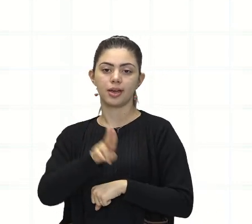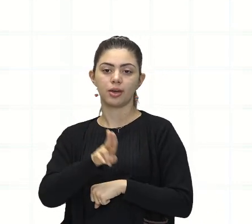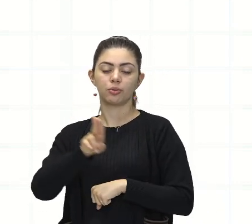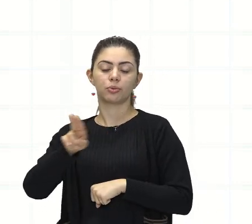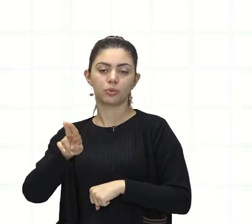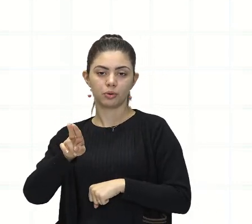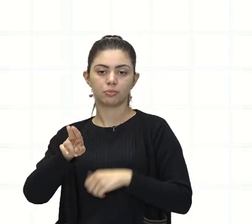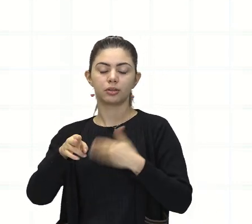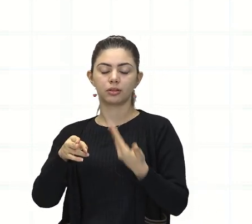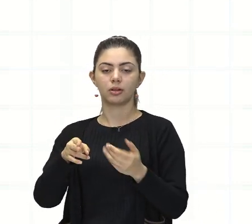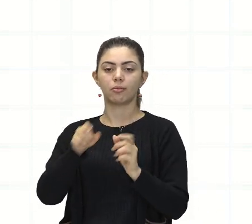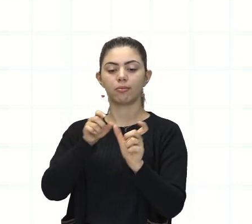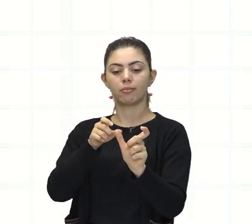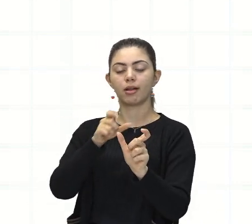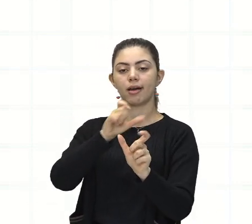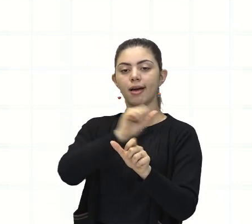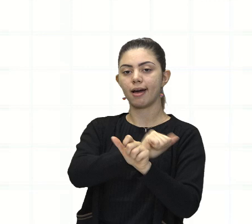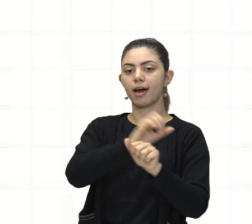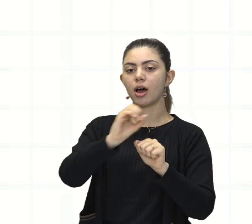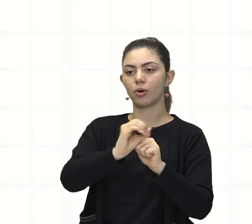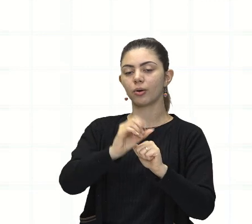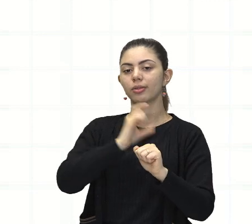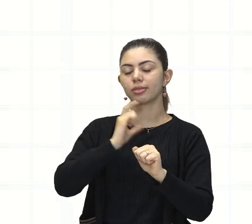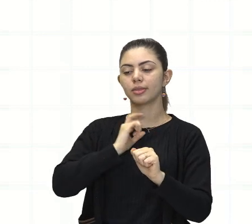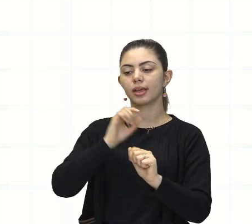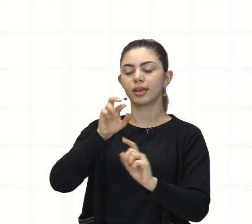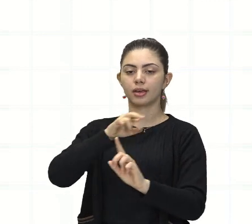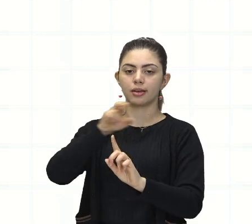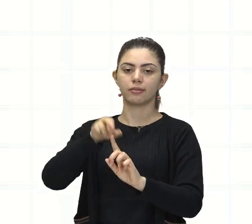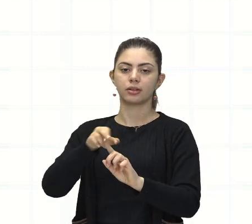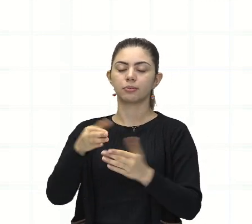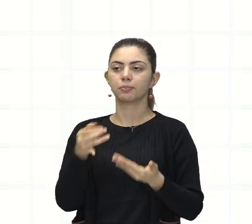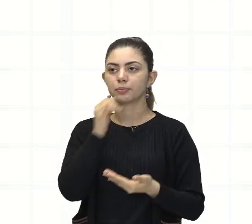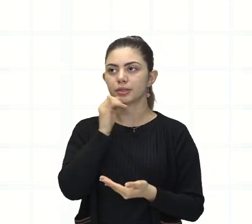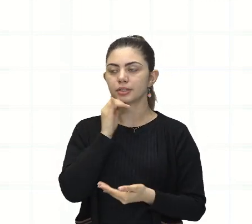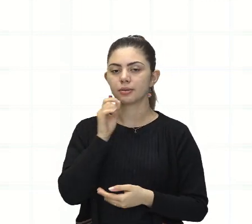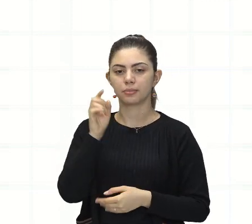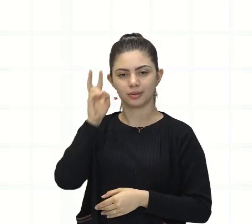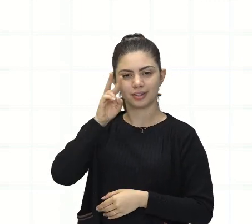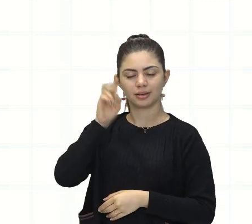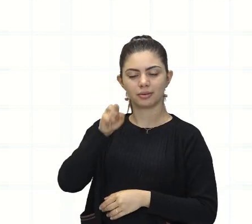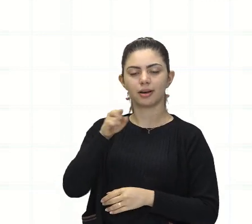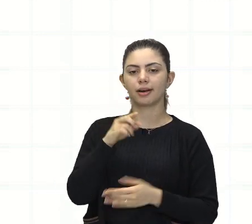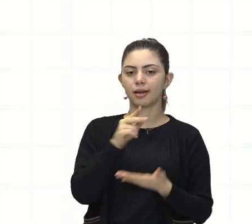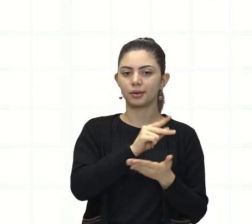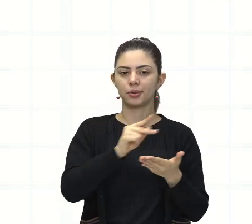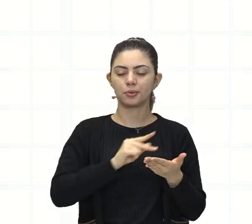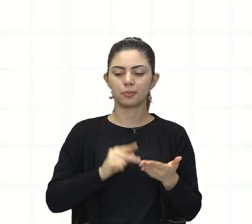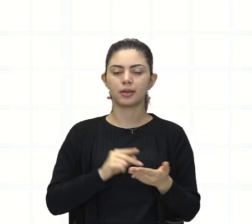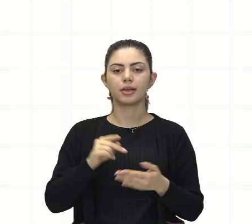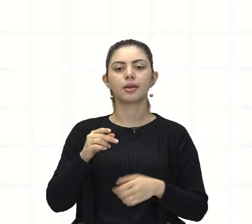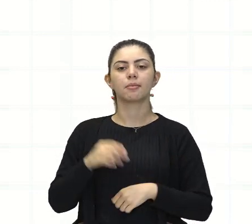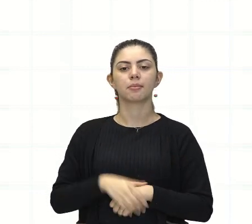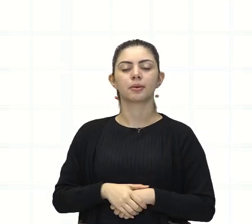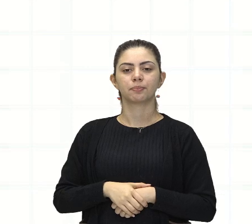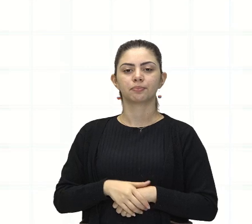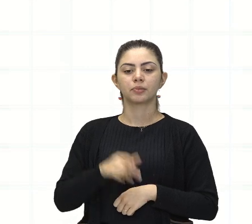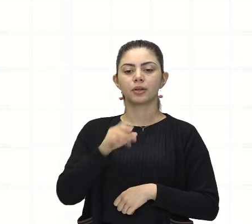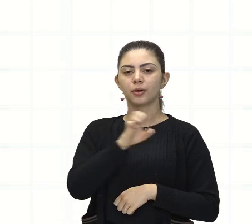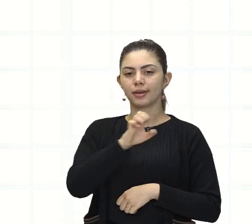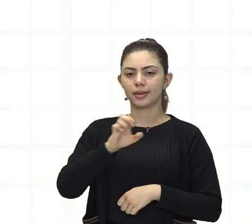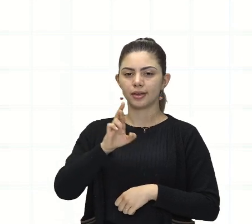indefinindo. Certo? Por exemplo, lá no erro de português, lá na voz poética